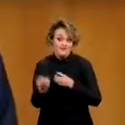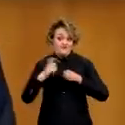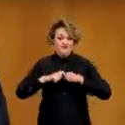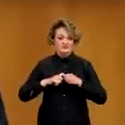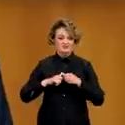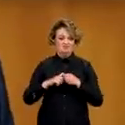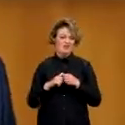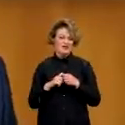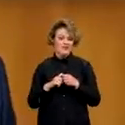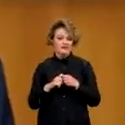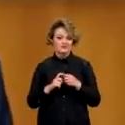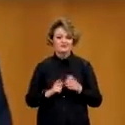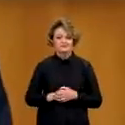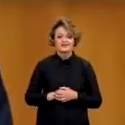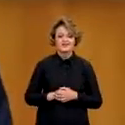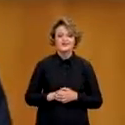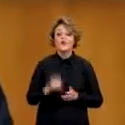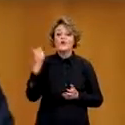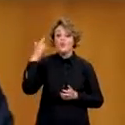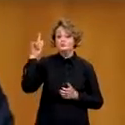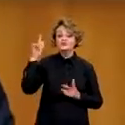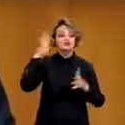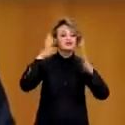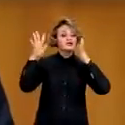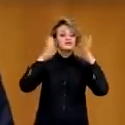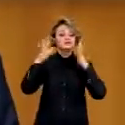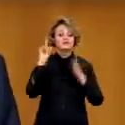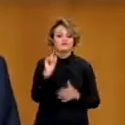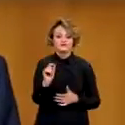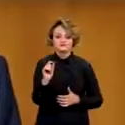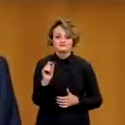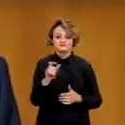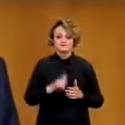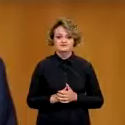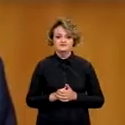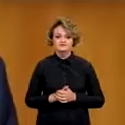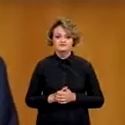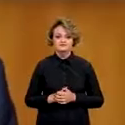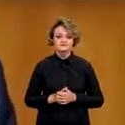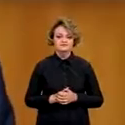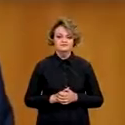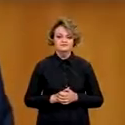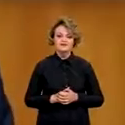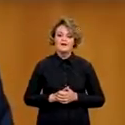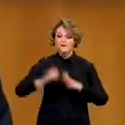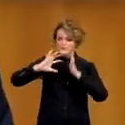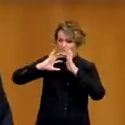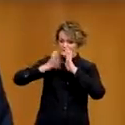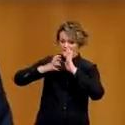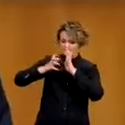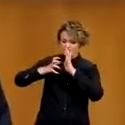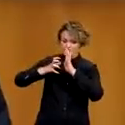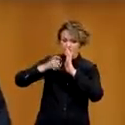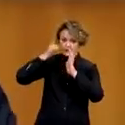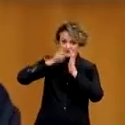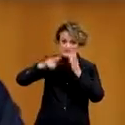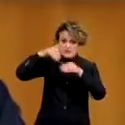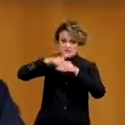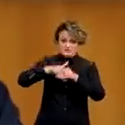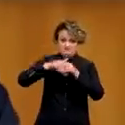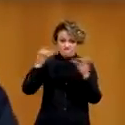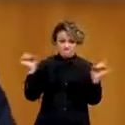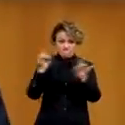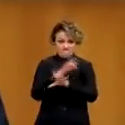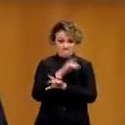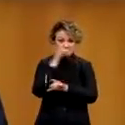fala. Uhum. A segunda coisa, só que a gente tem que levar em conta é o seguinte, ou seja, um partido que ganha as eleições, ele precisa